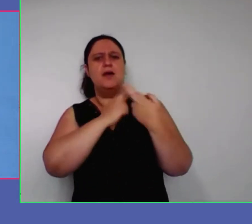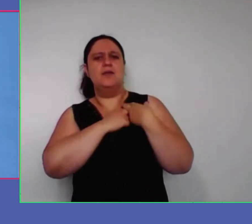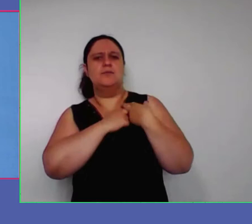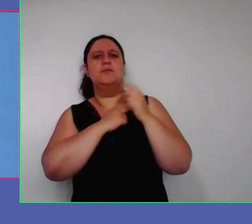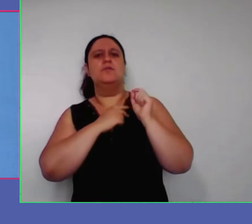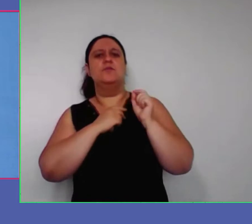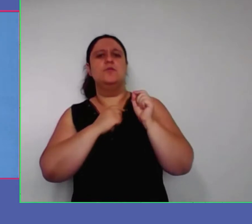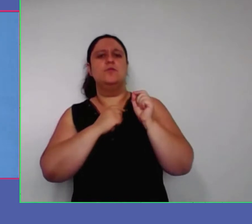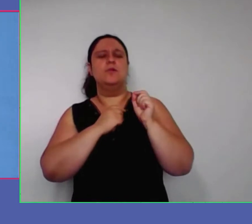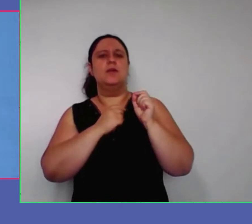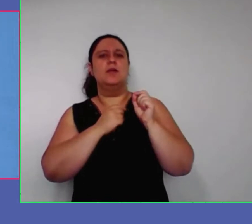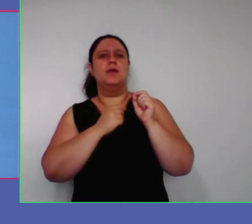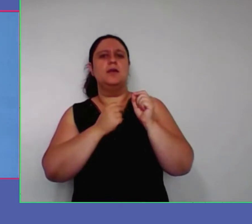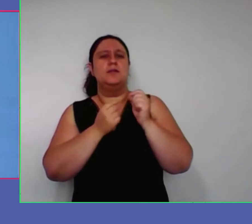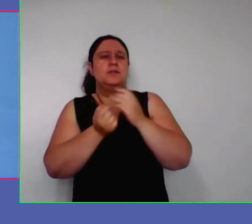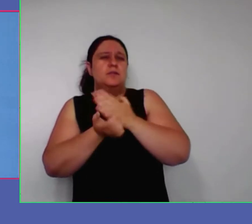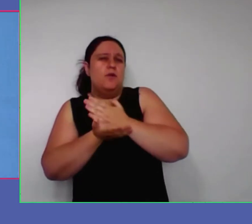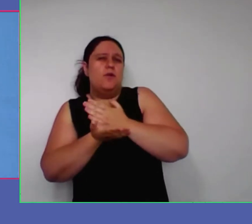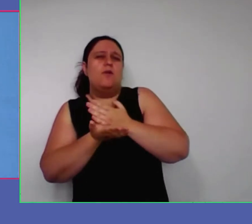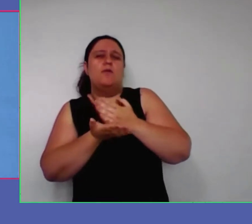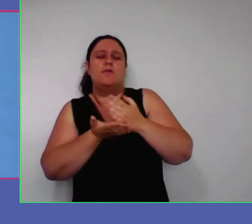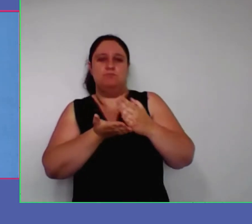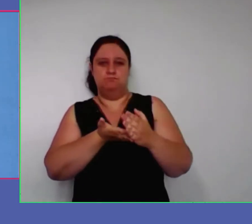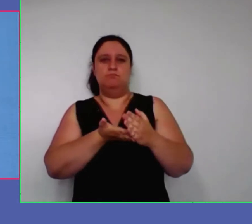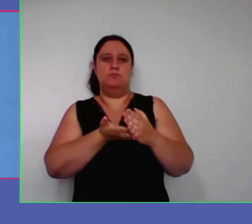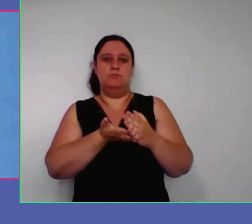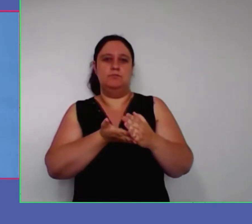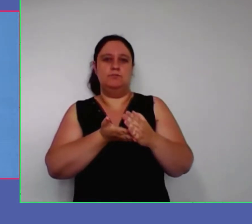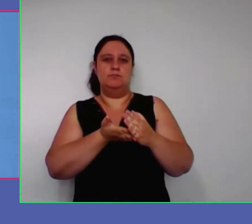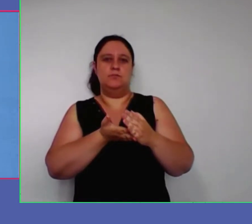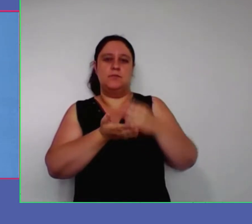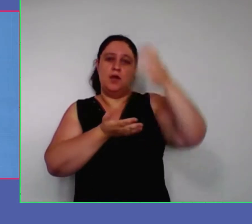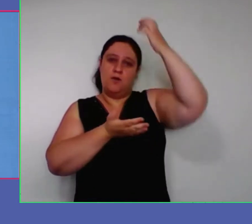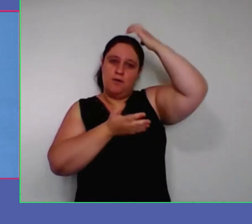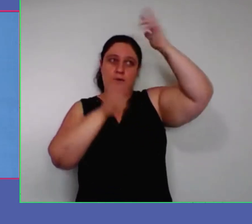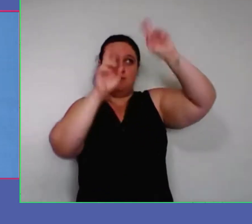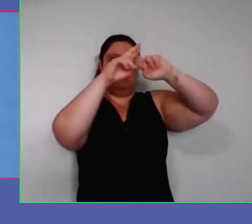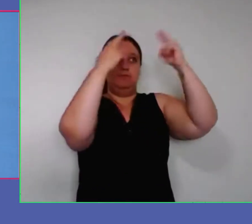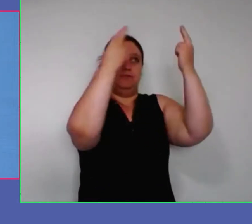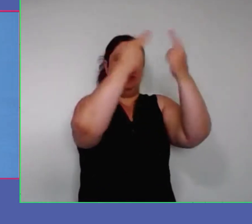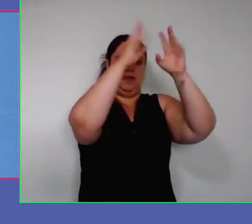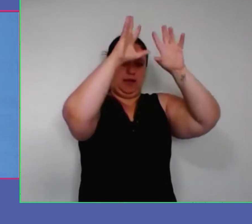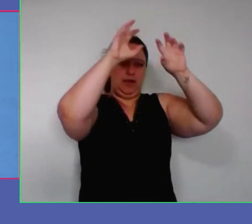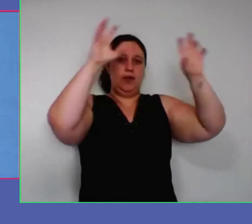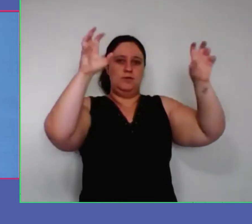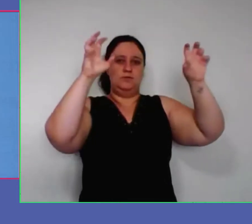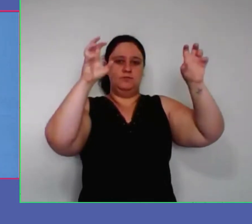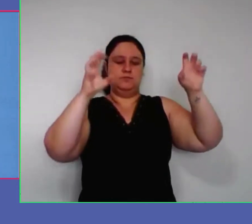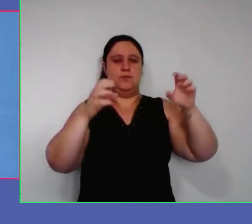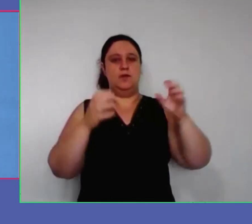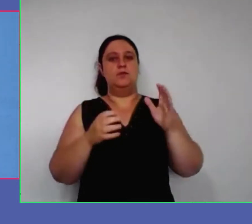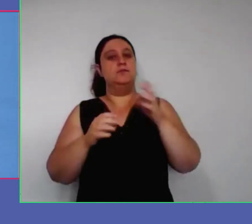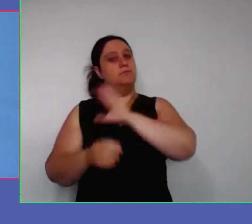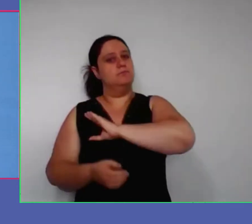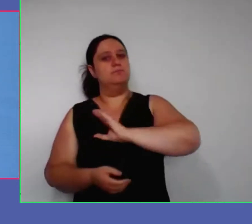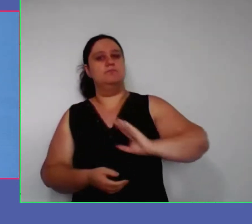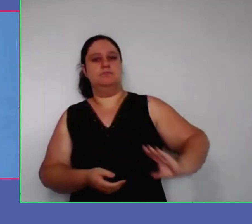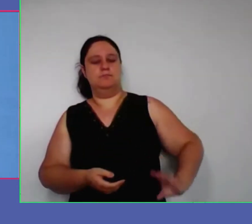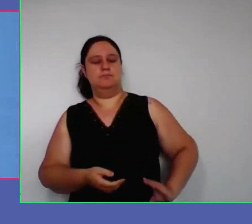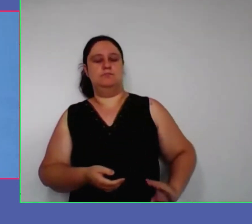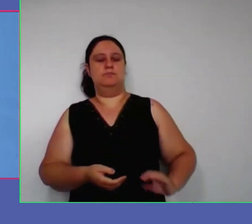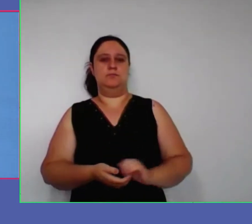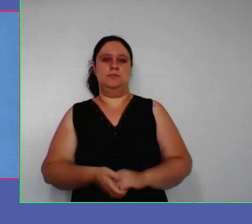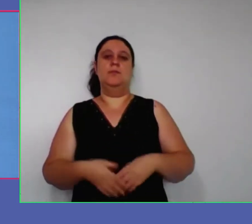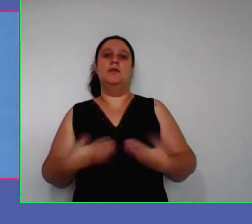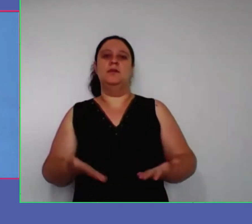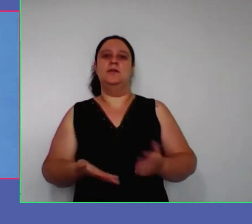introduzir o Rei do reino dos céus, a Messias, a Cristo. Então, quando chega